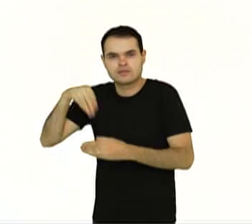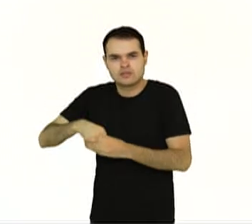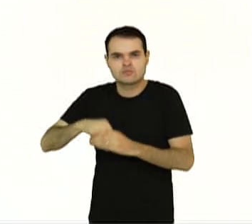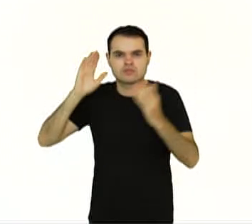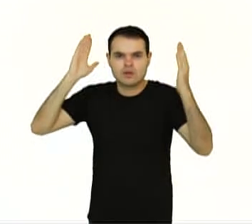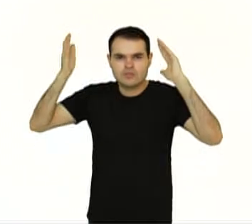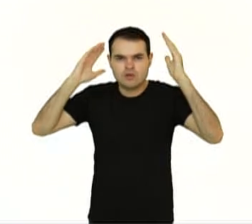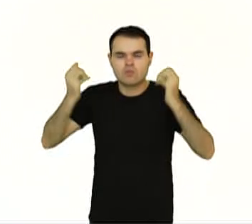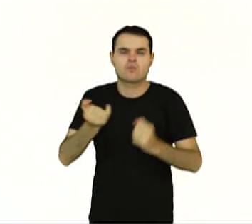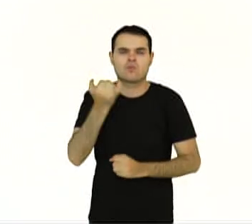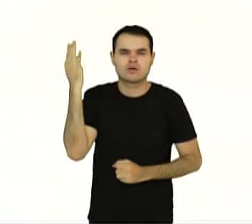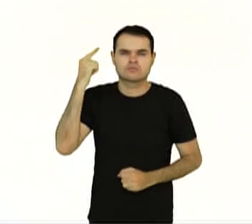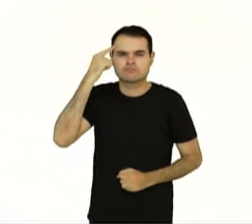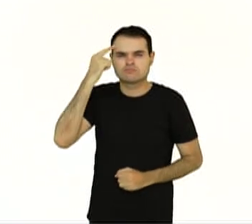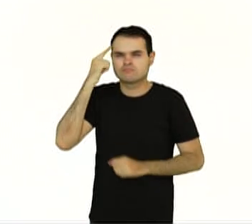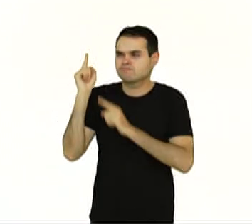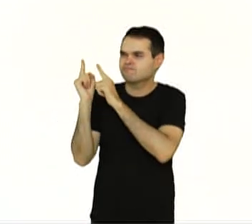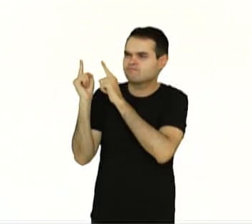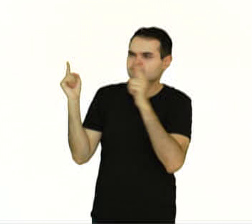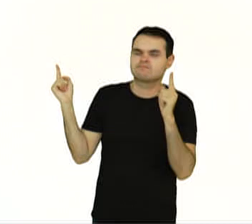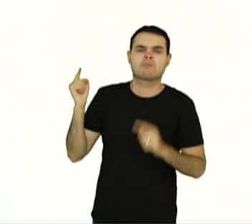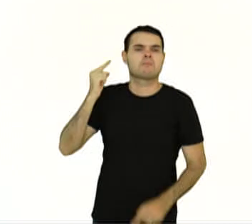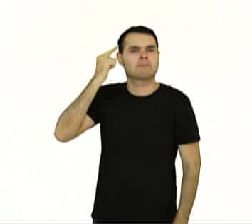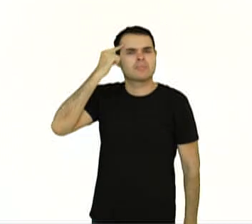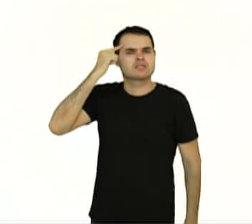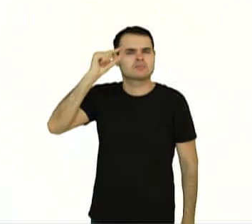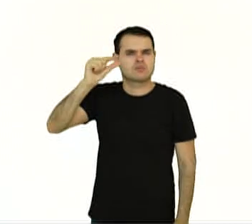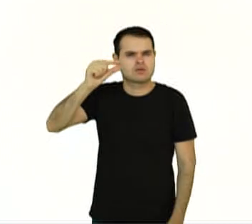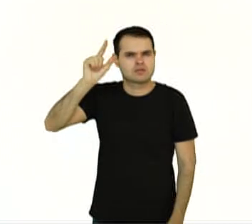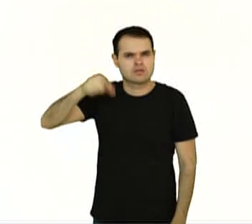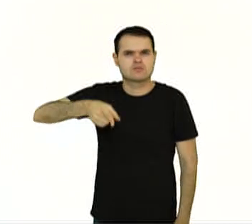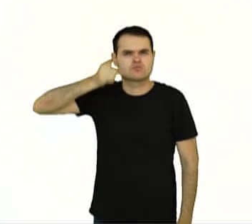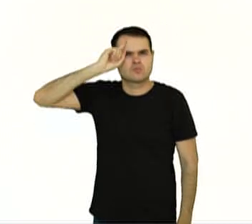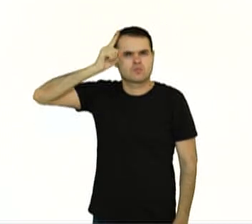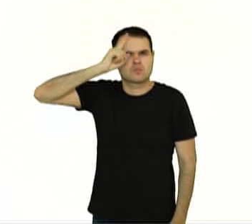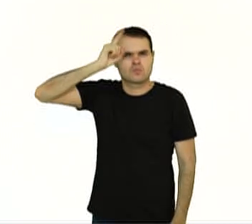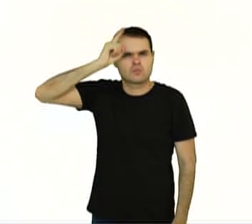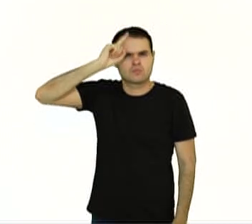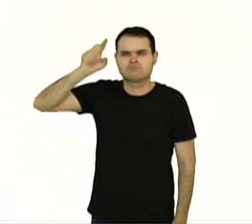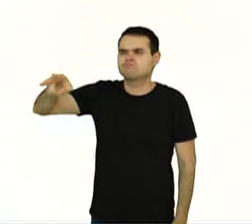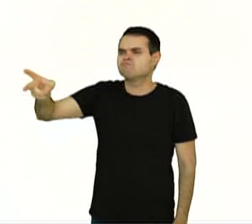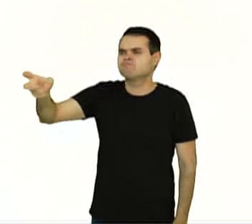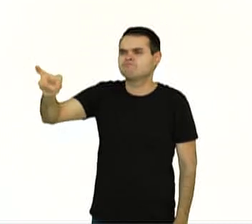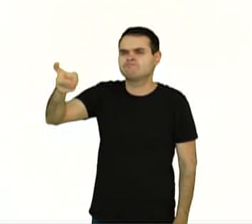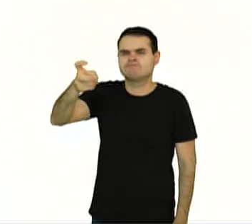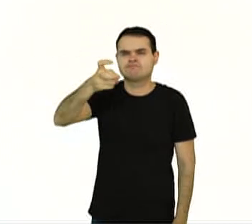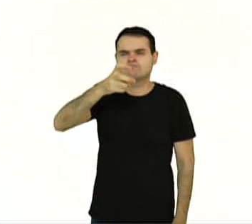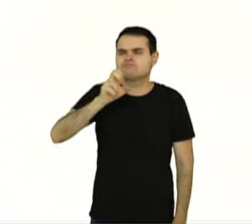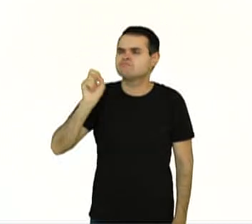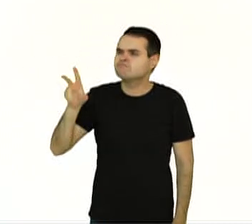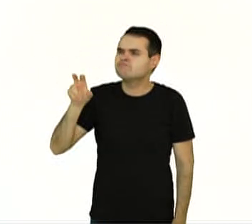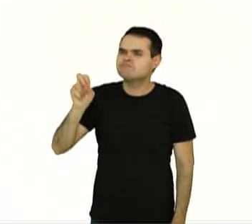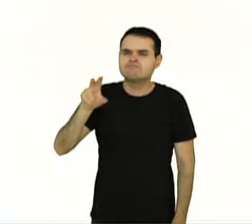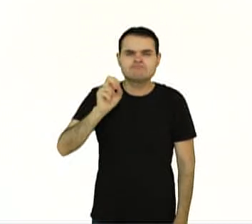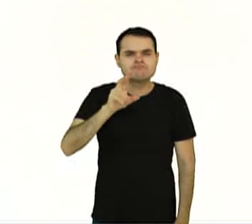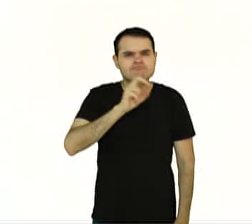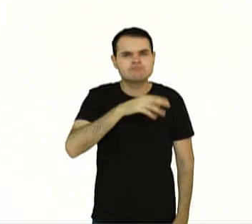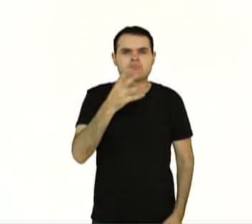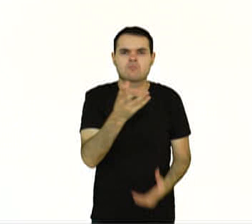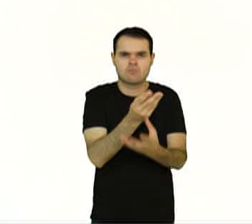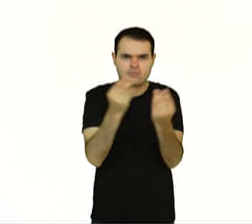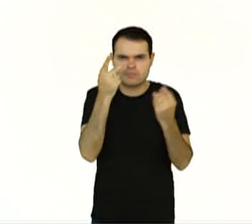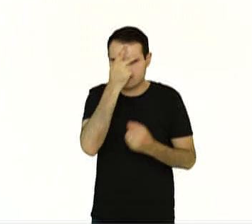ok? Pensa um pouquinho nessa situação, uma situação bem do cotidiano. Muita gente trabalha na construção